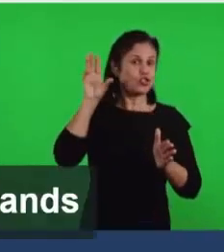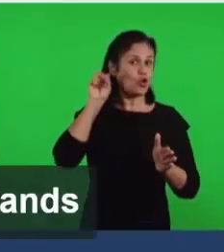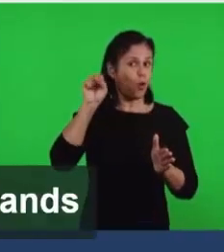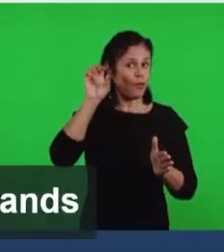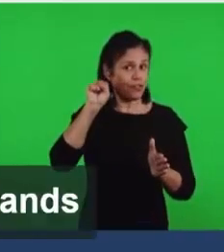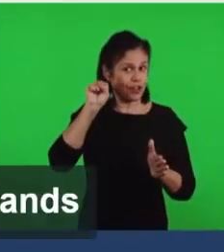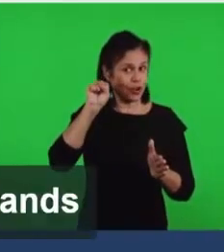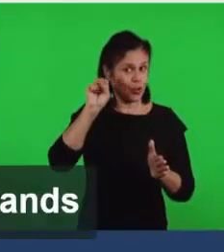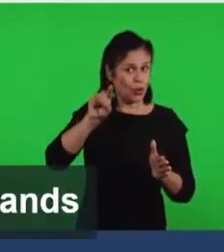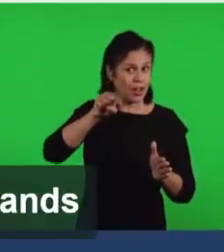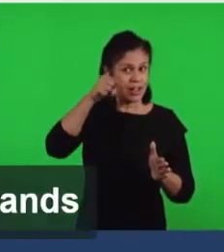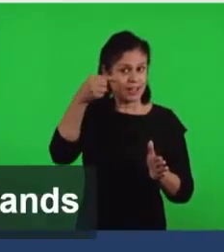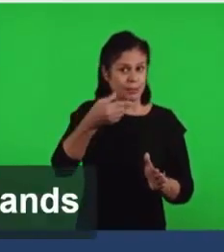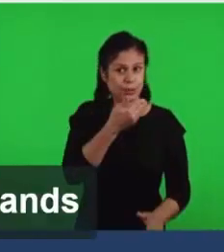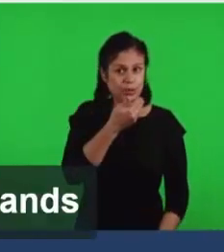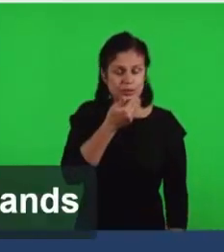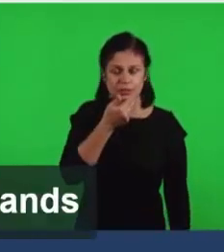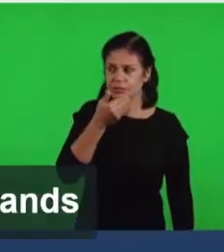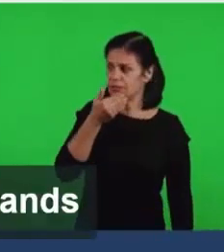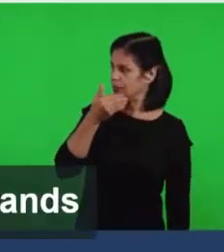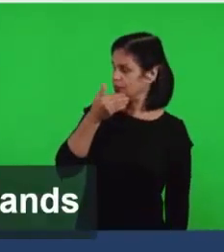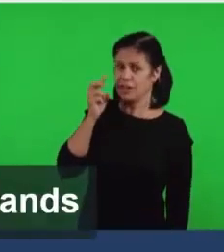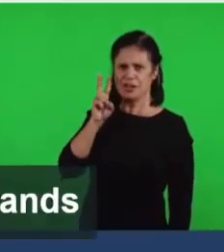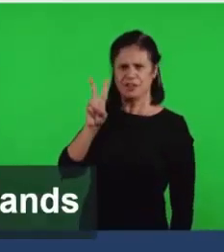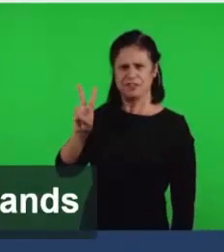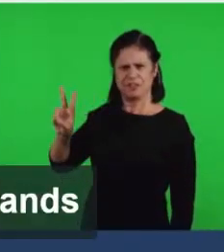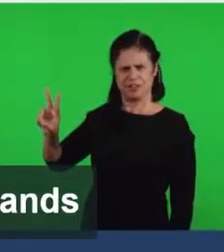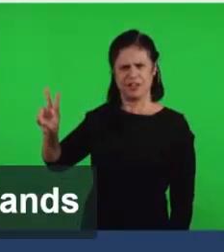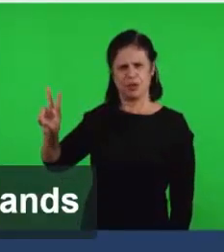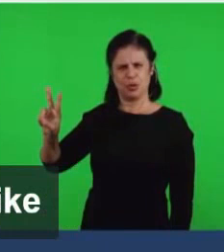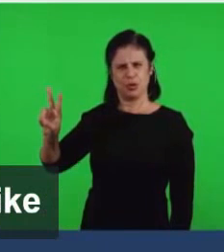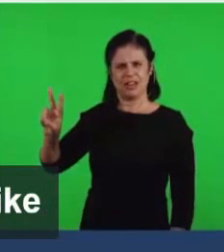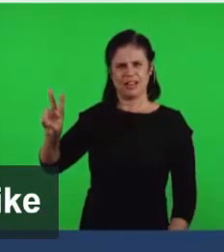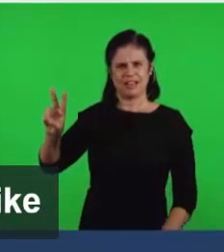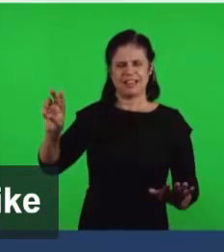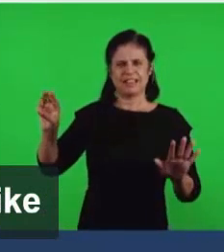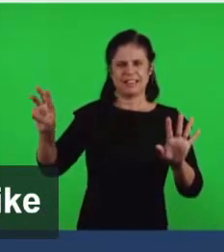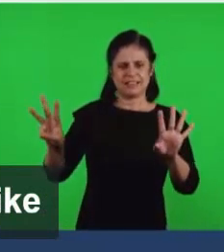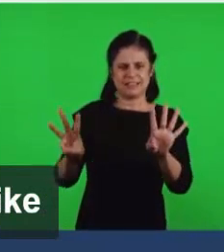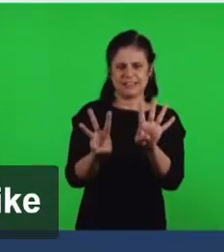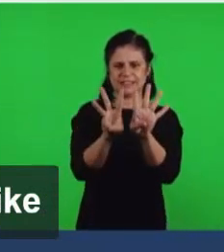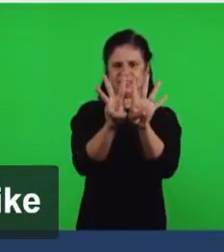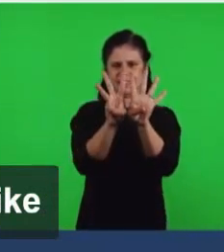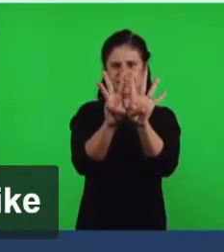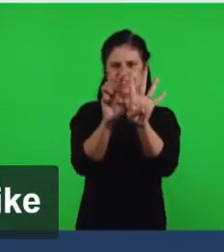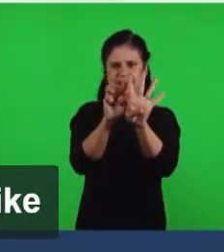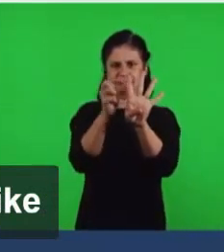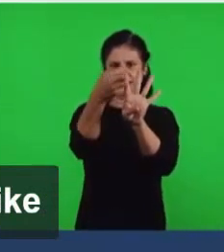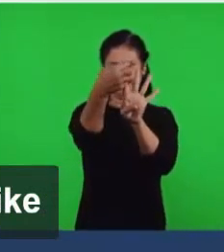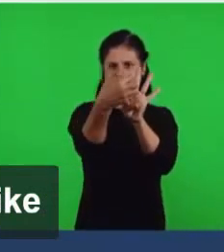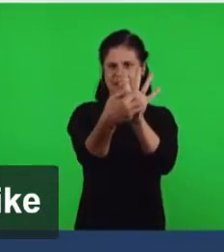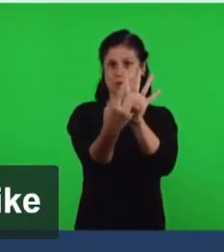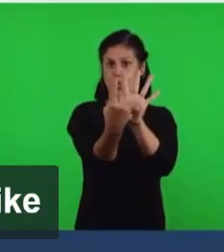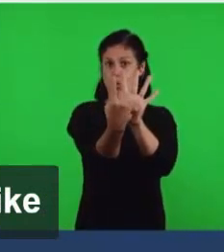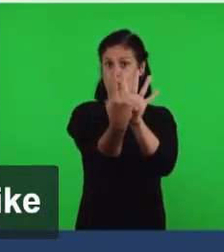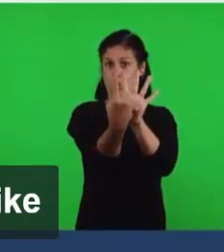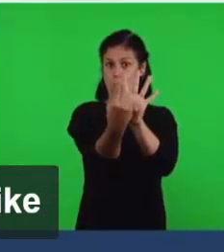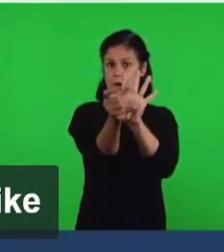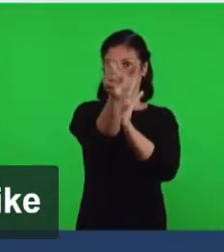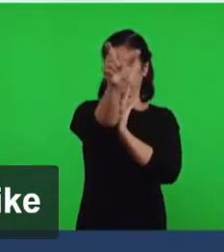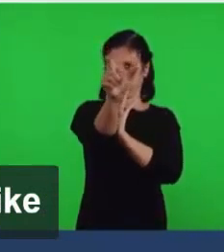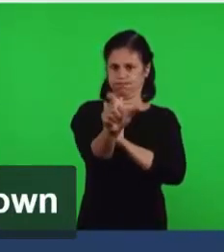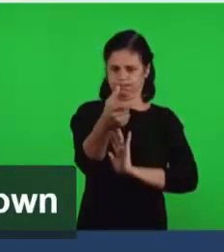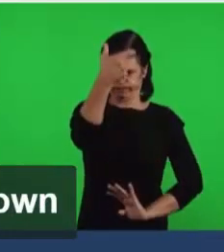e virando me vi Sete Castiçais de Ouro e no meio dos sete castiçais um